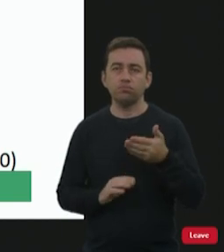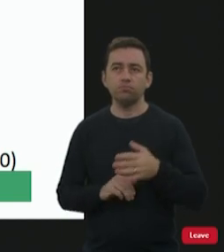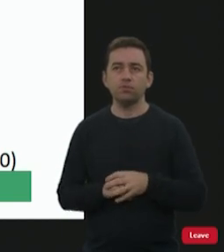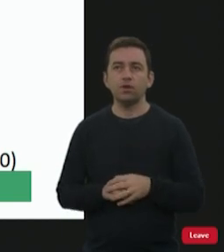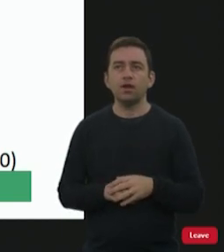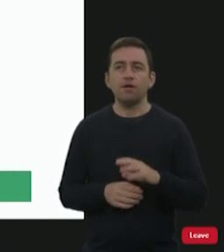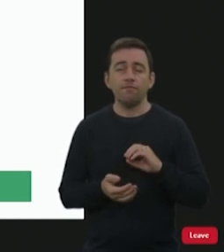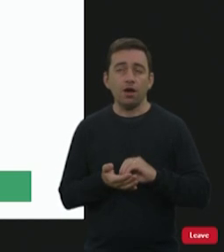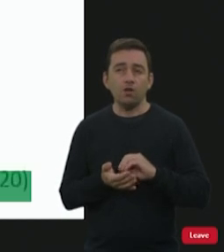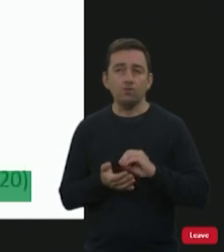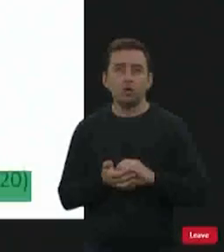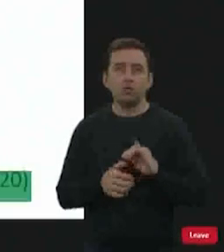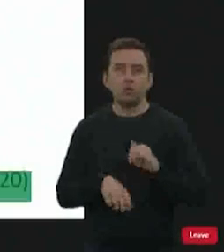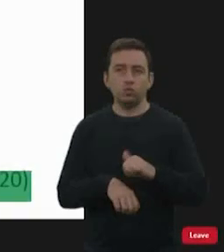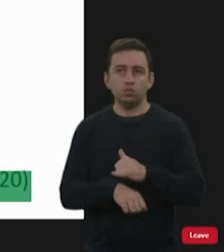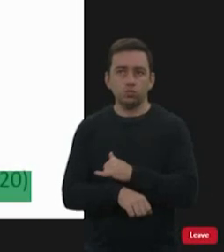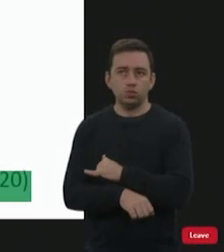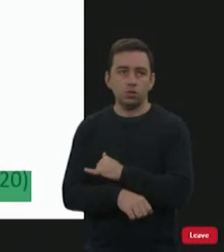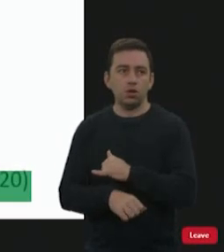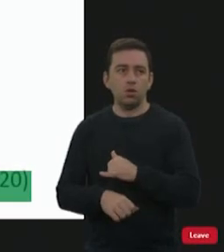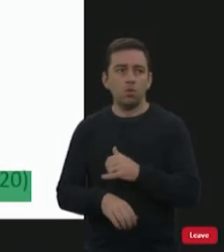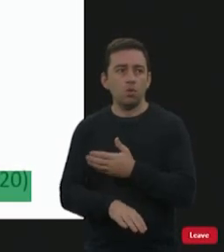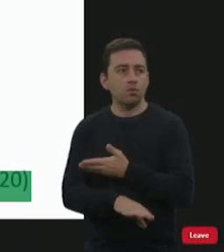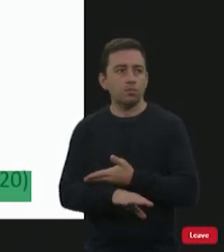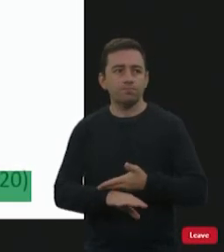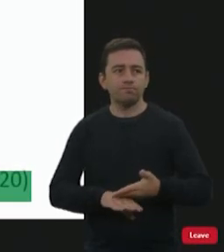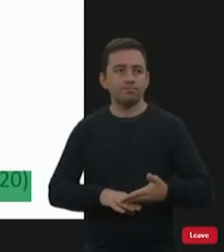inadequado da gordura corporal, não no tecido subcutâneo,